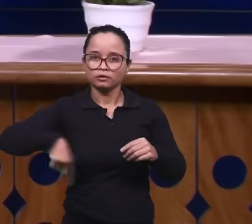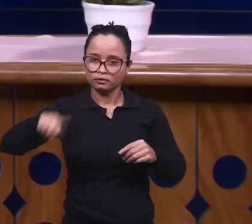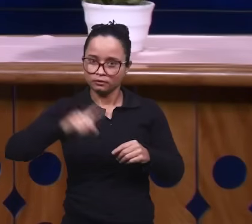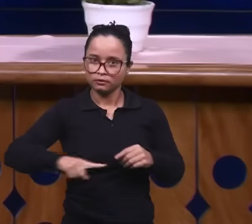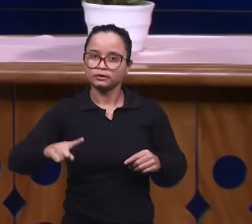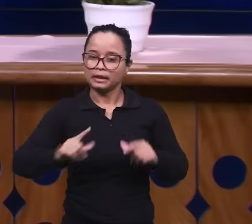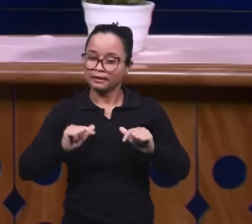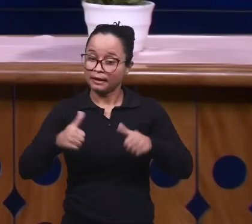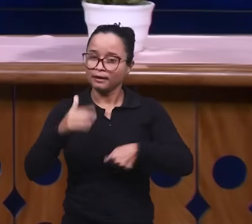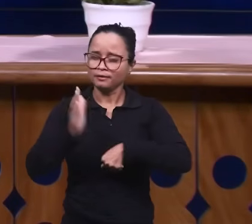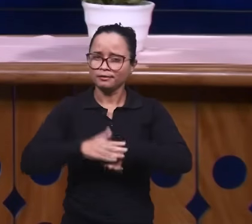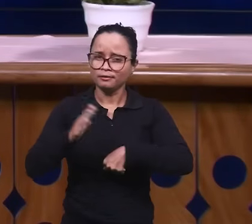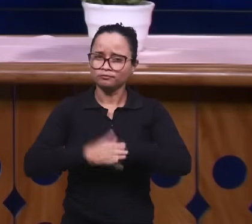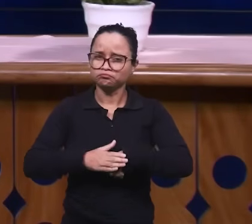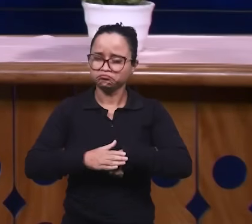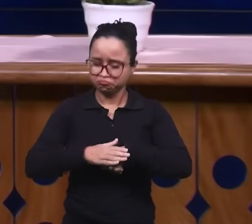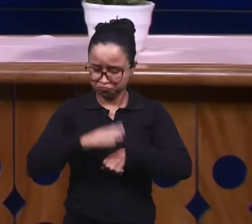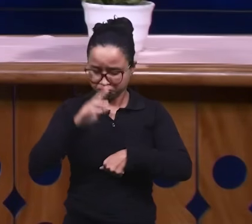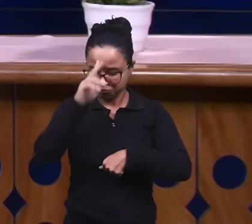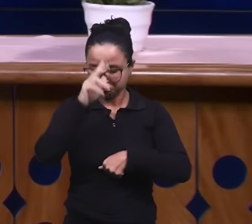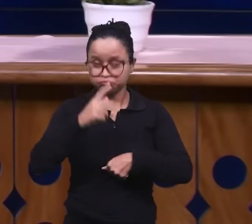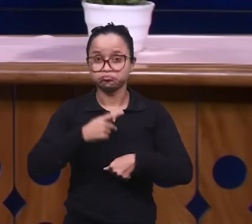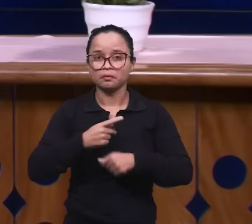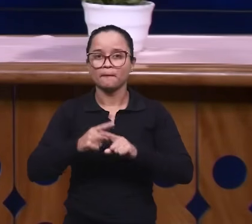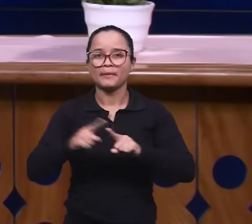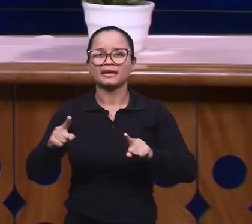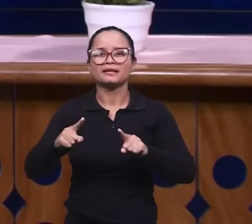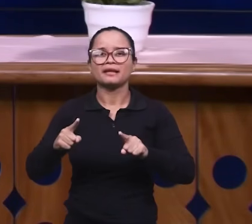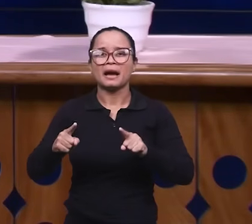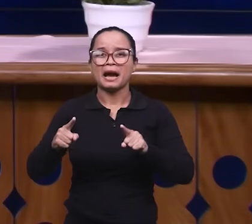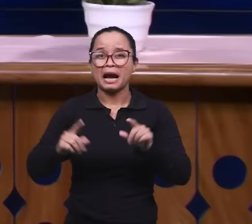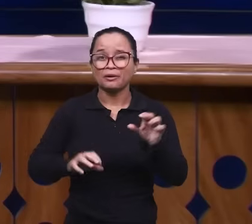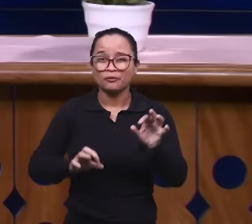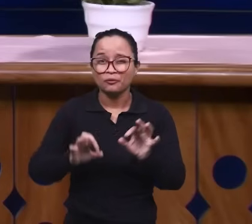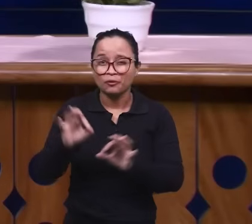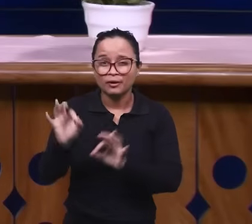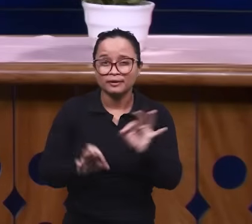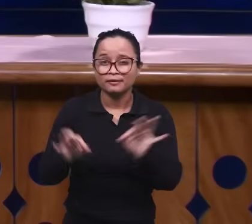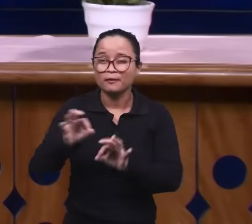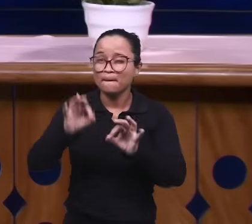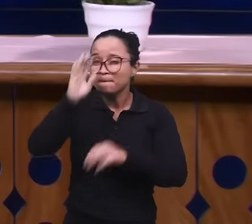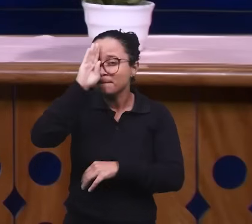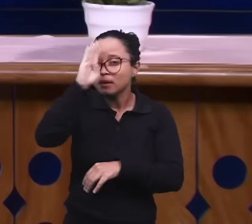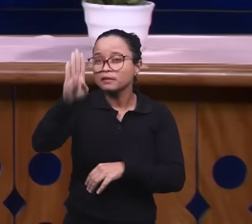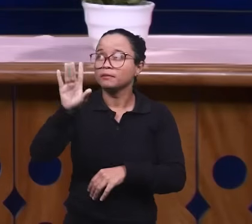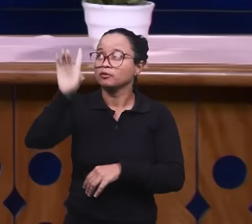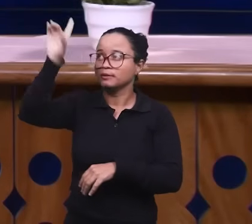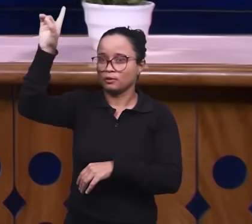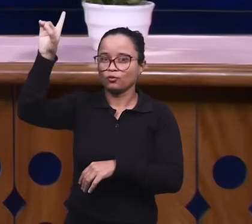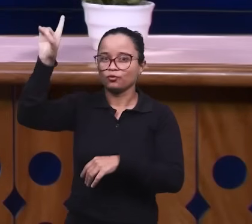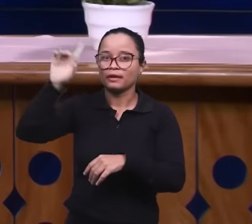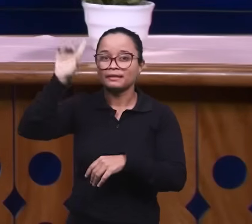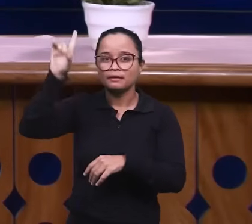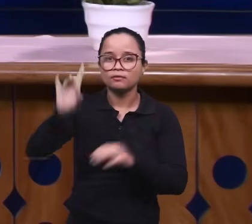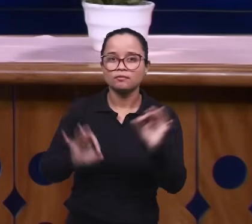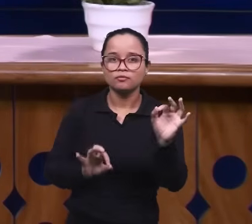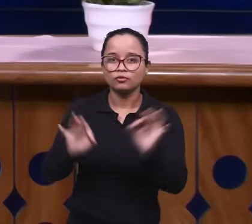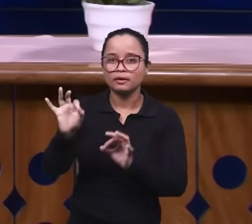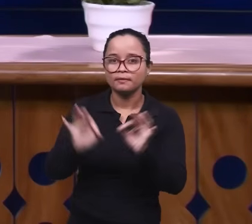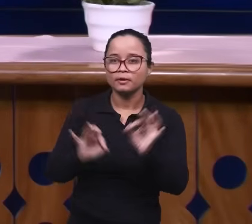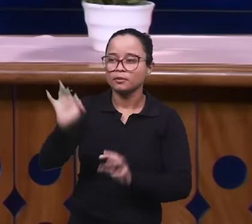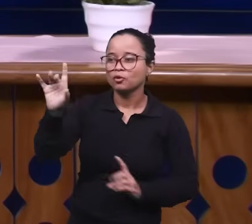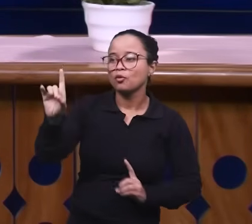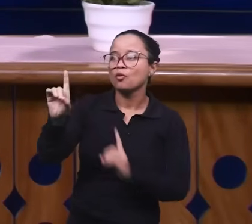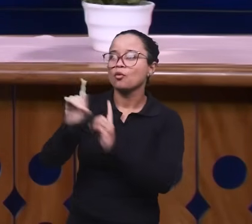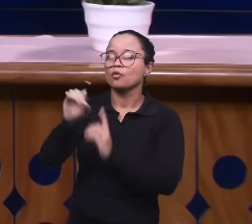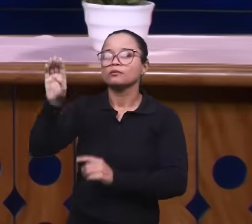devemos. Mas a maior providência foi de Deus. Foi Deus que preparou aquele encontro para Zaqueu. E